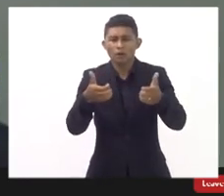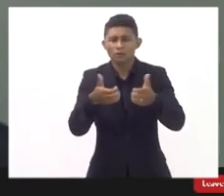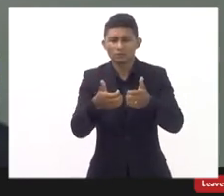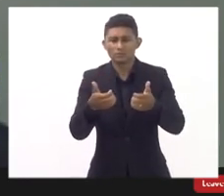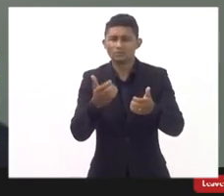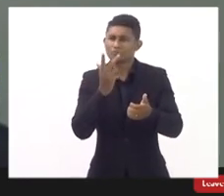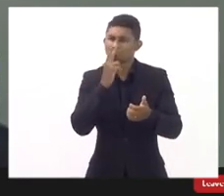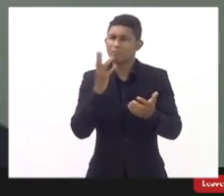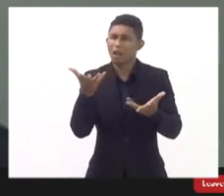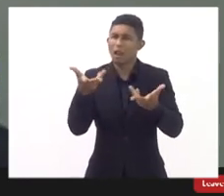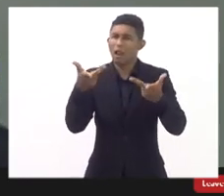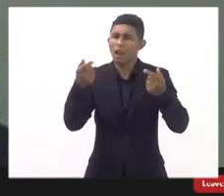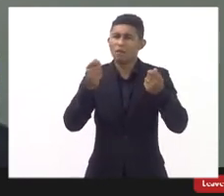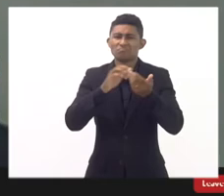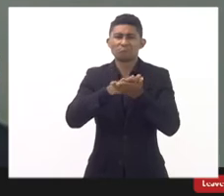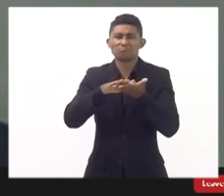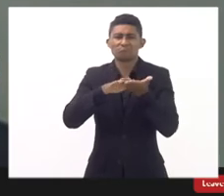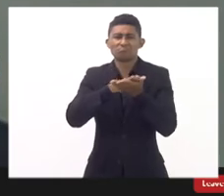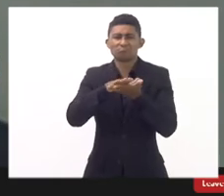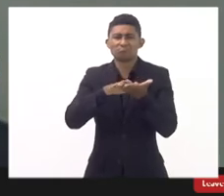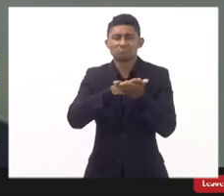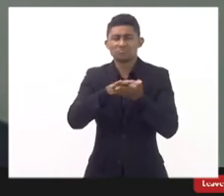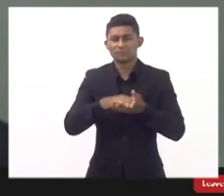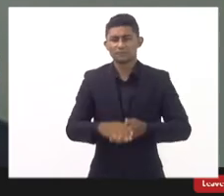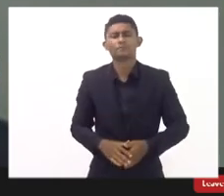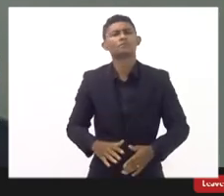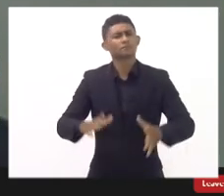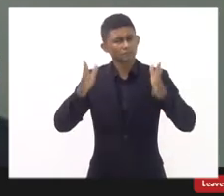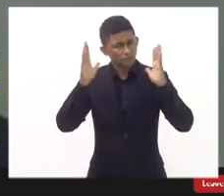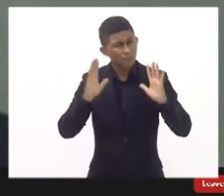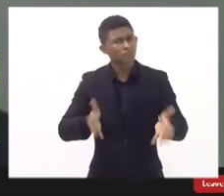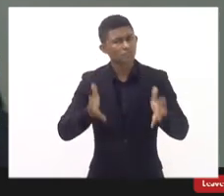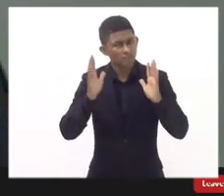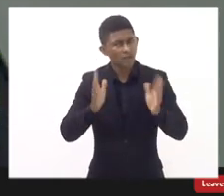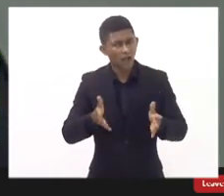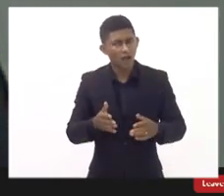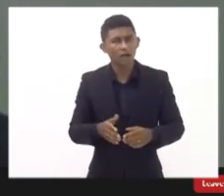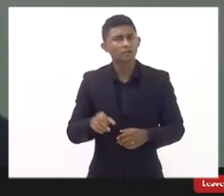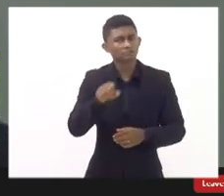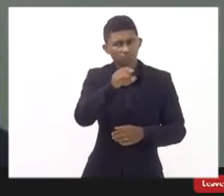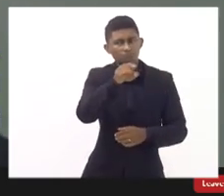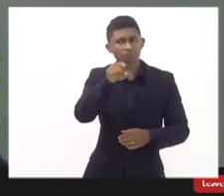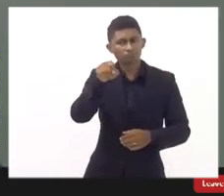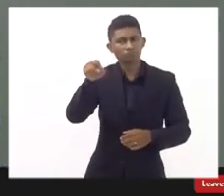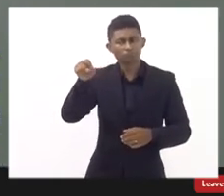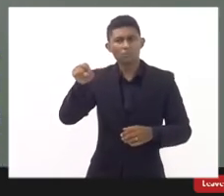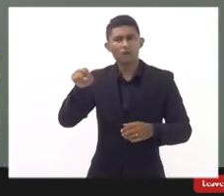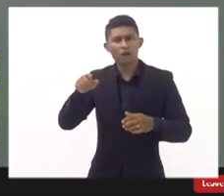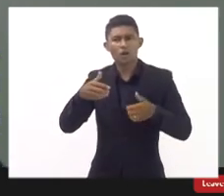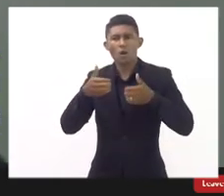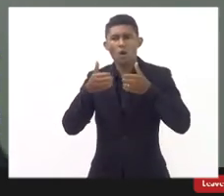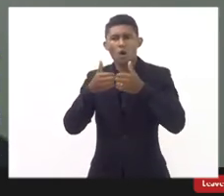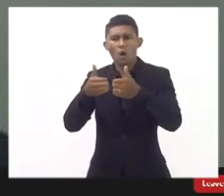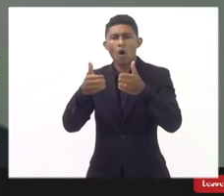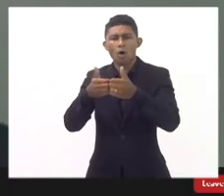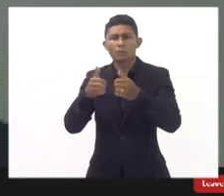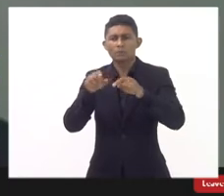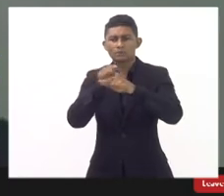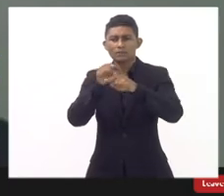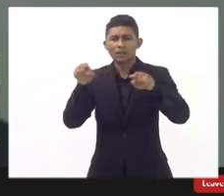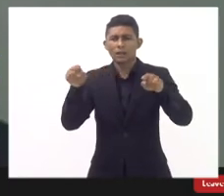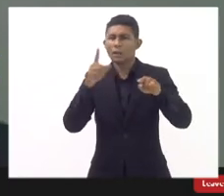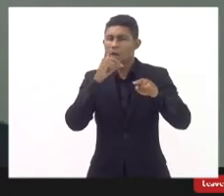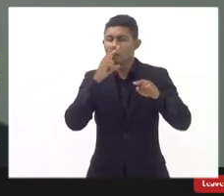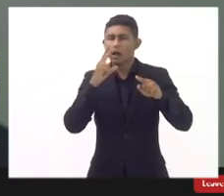o que vem acontecendo com uma série de retiradas de número de ônibus